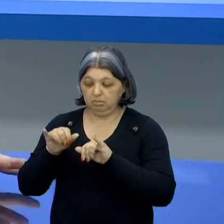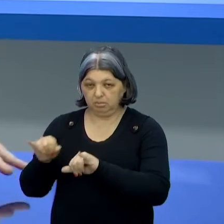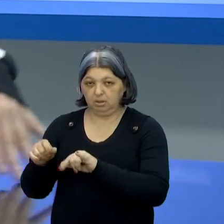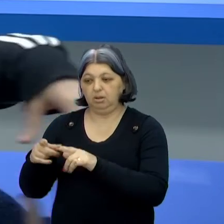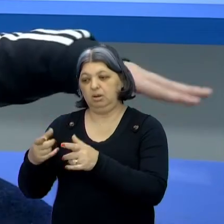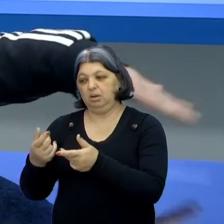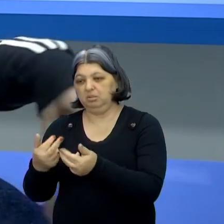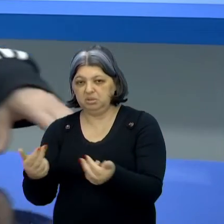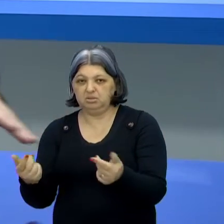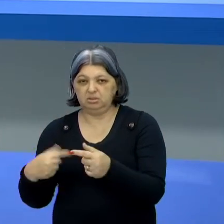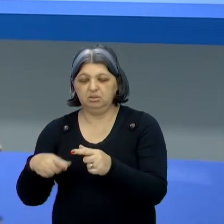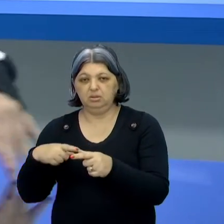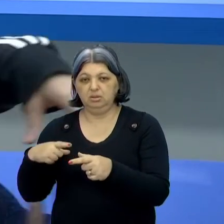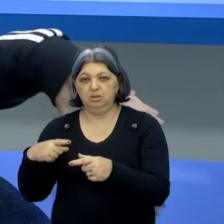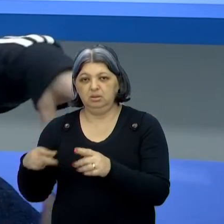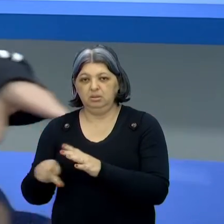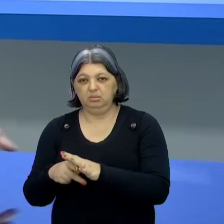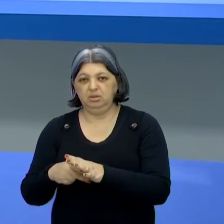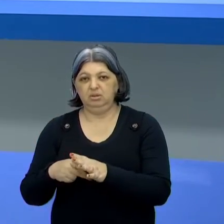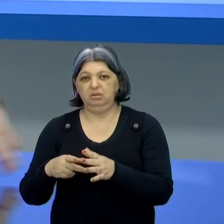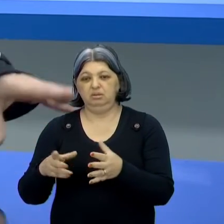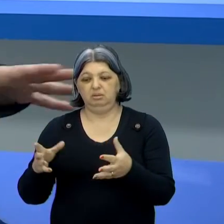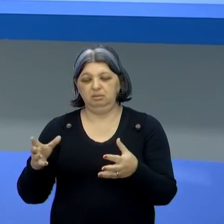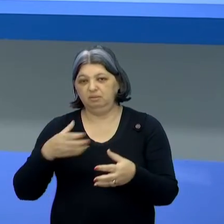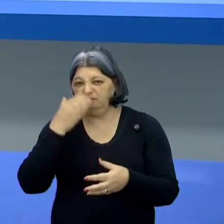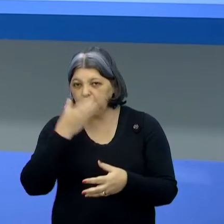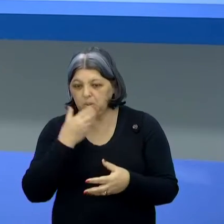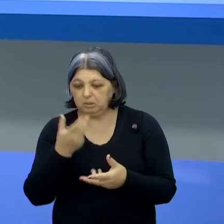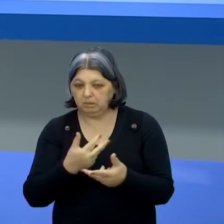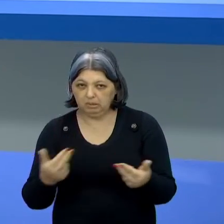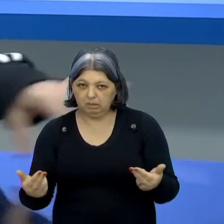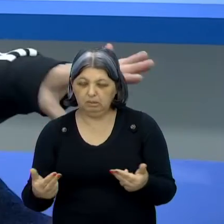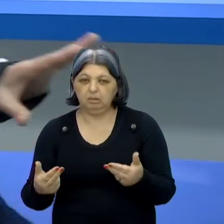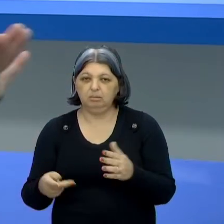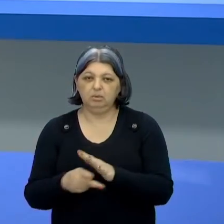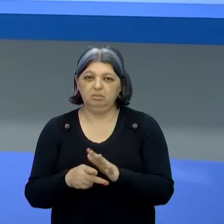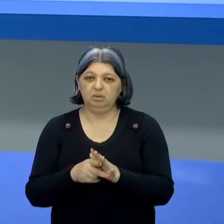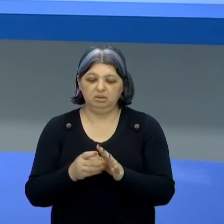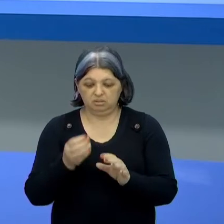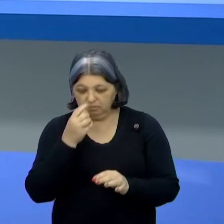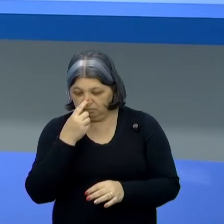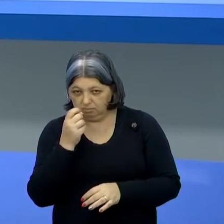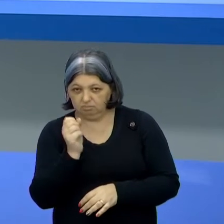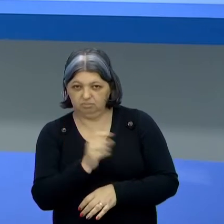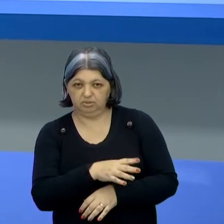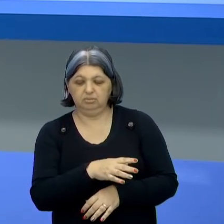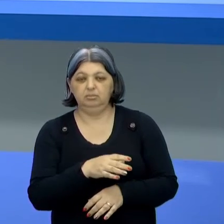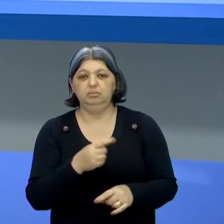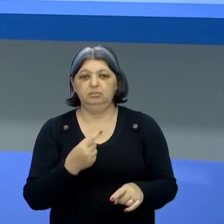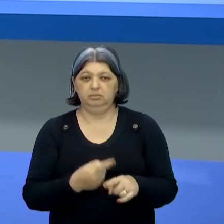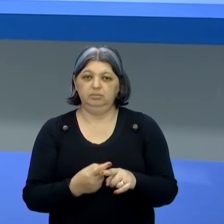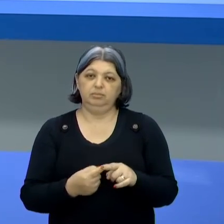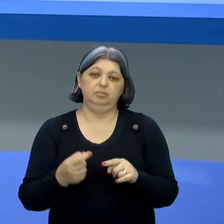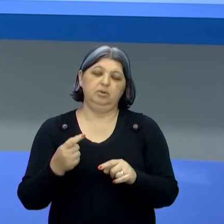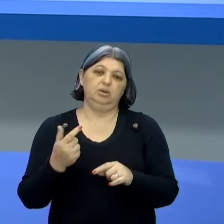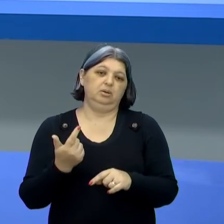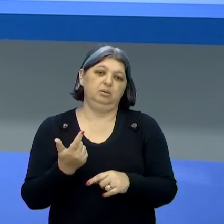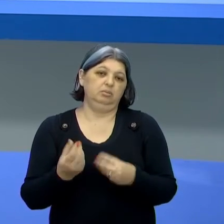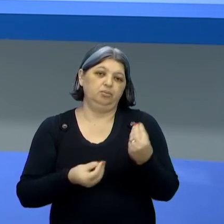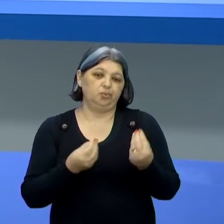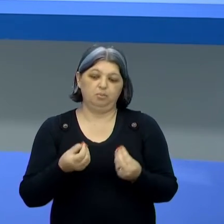você vai ver que tem um resto de fruta, de verdura, do que amassou, que eles vão descartando, que perdeu o valor de